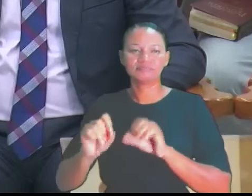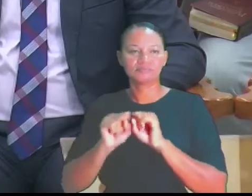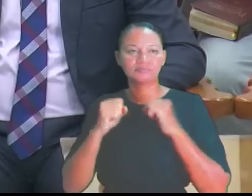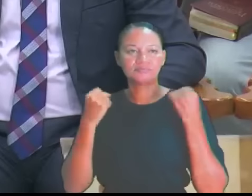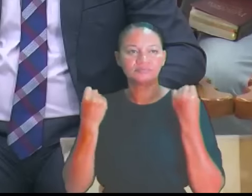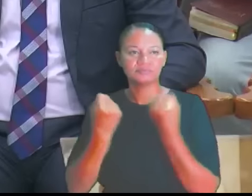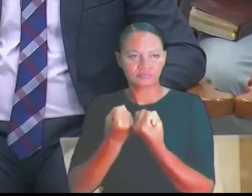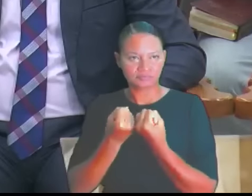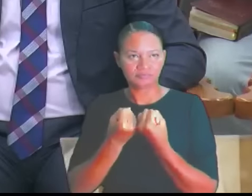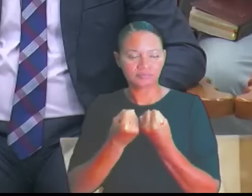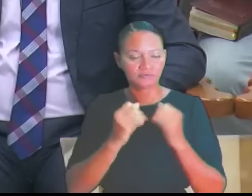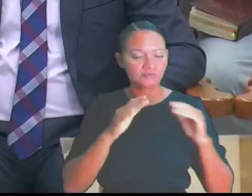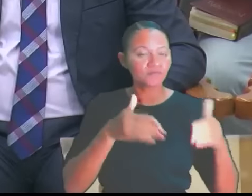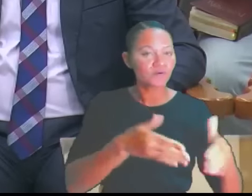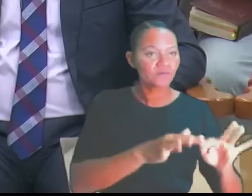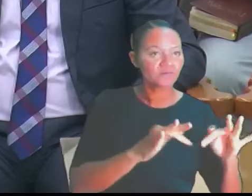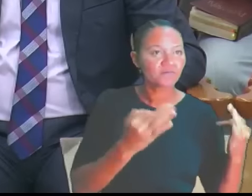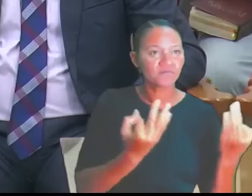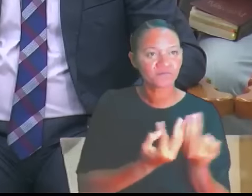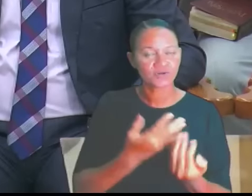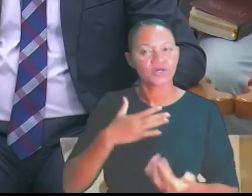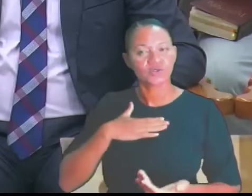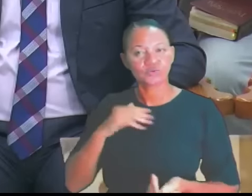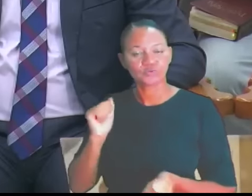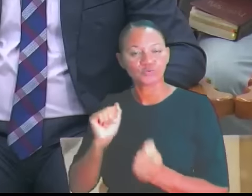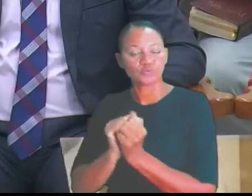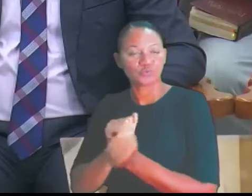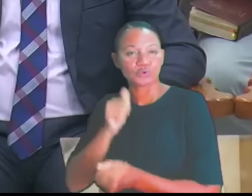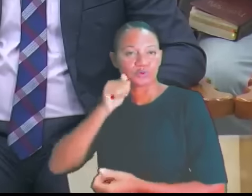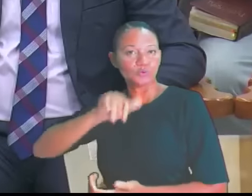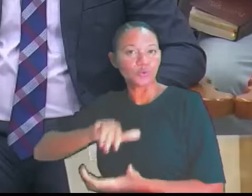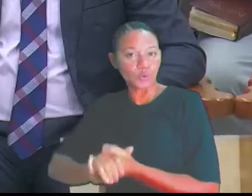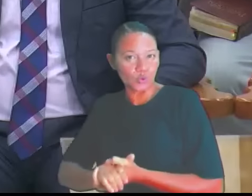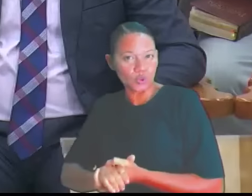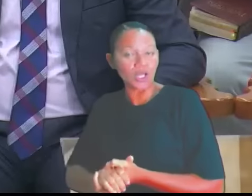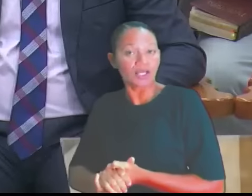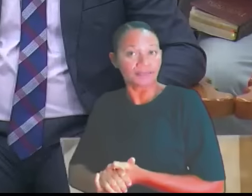aqui é um seminário para a família que ministra eu e a minha esposa junto. E aqui,